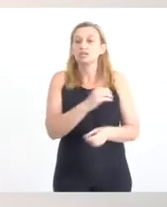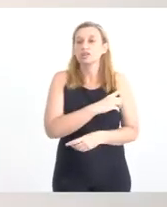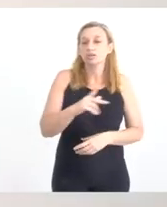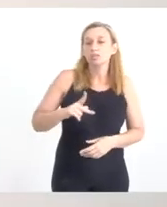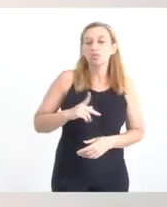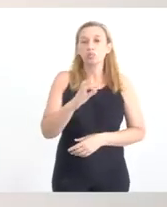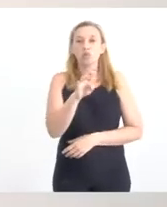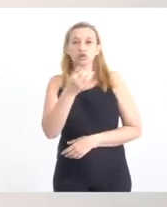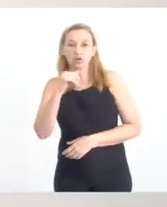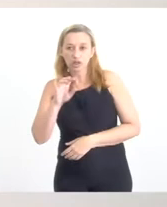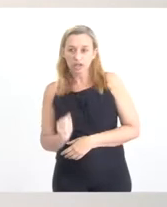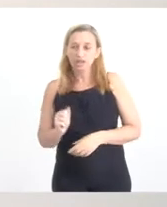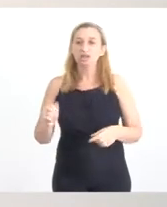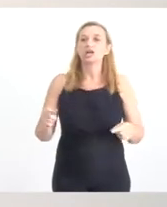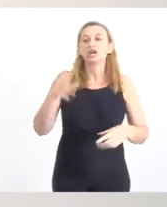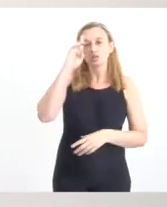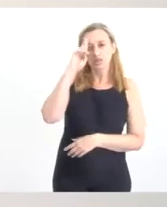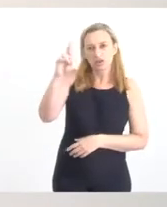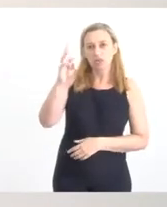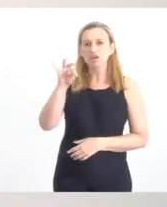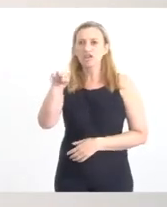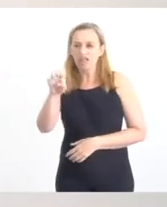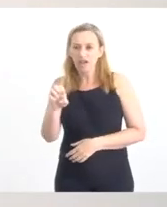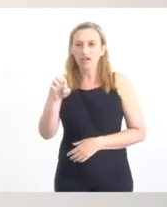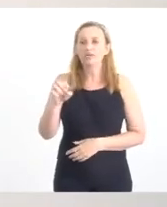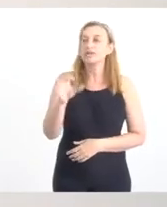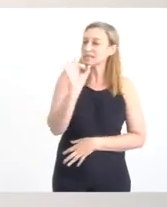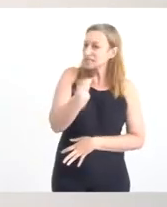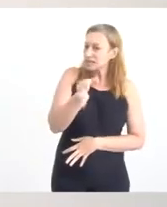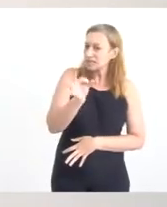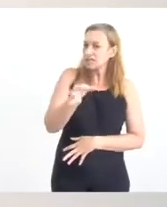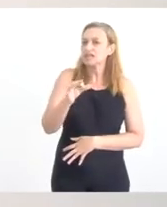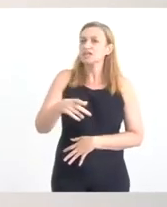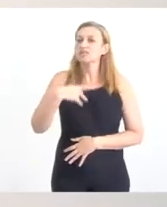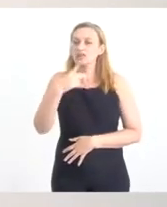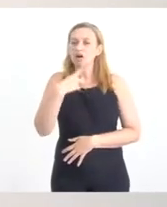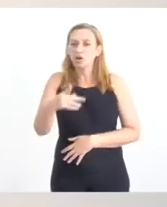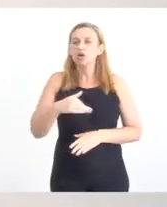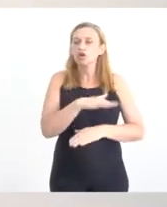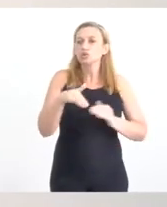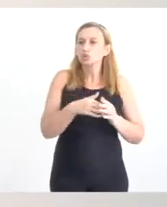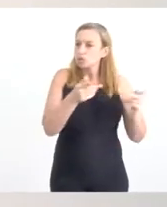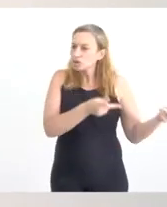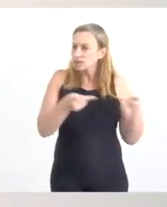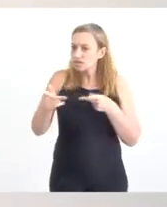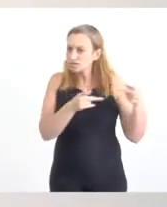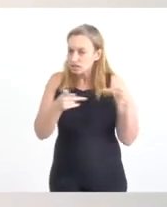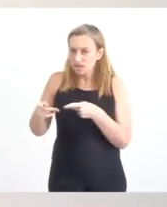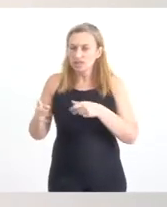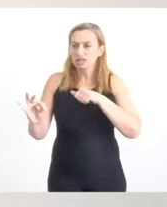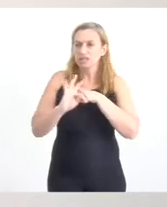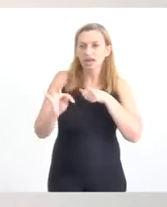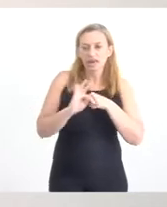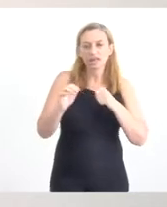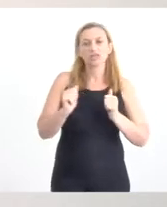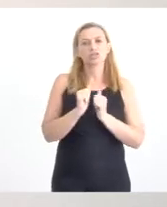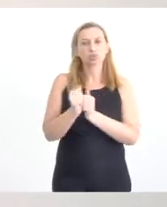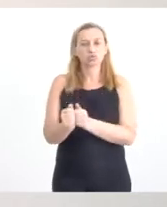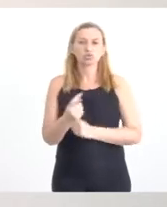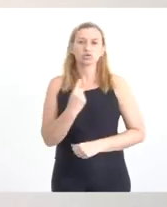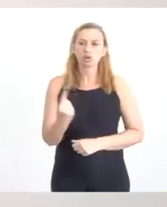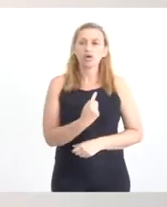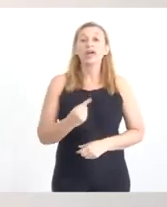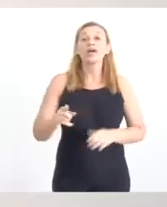ouvidoria e o senhor Guilherme fez questão em todas essas visitas técnicas de nos acompanhar